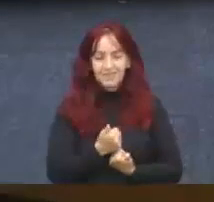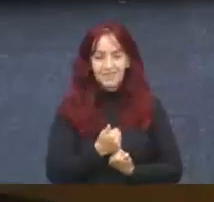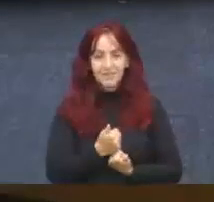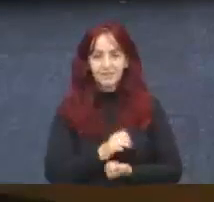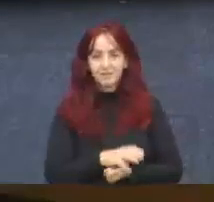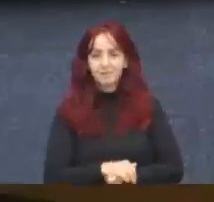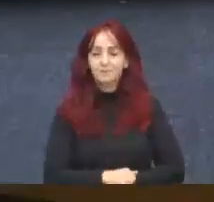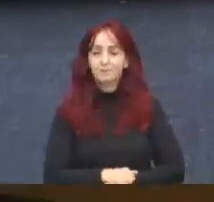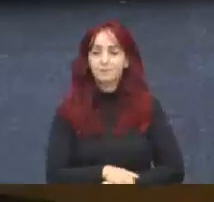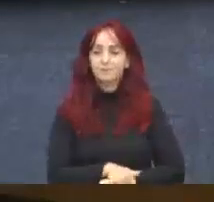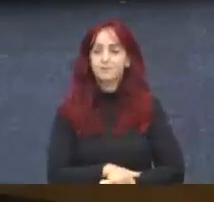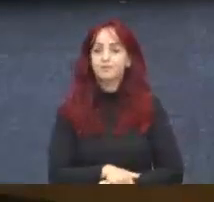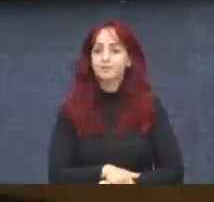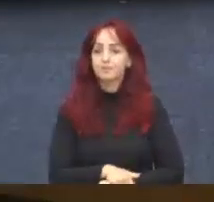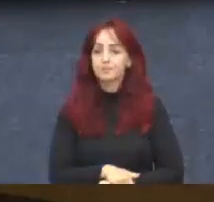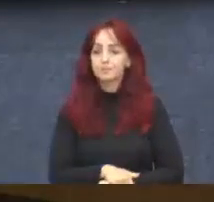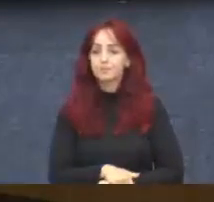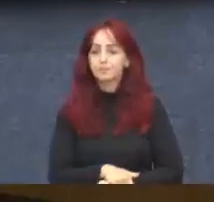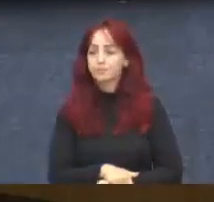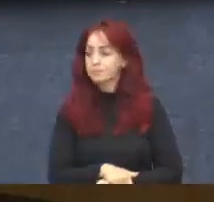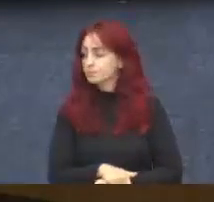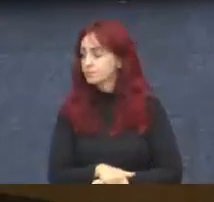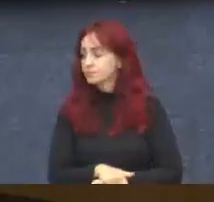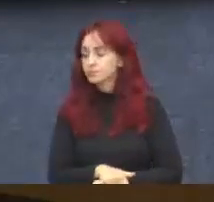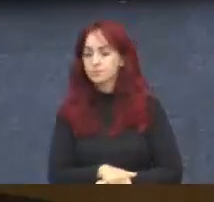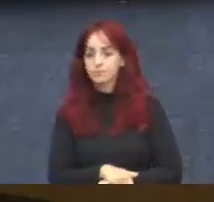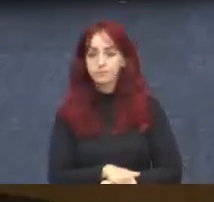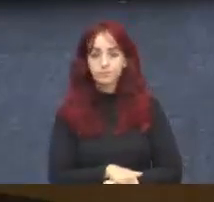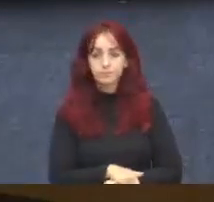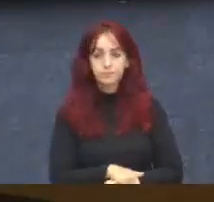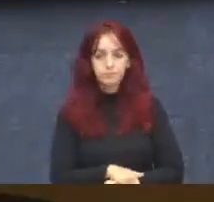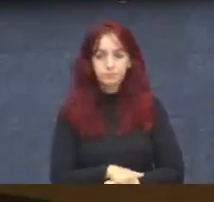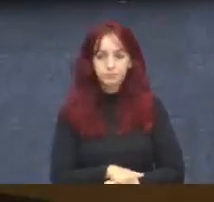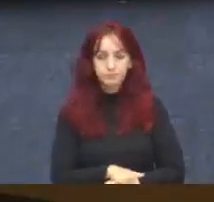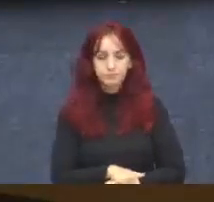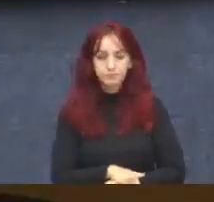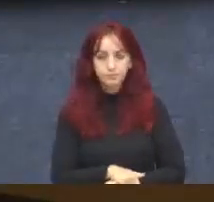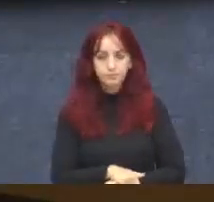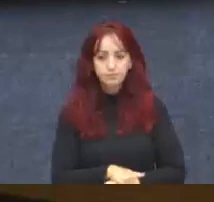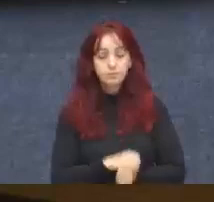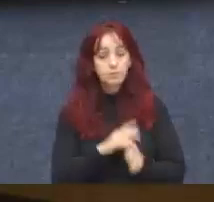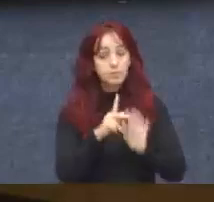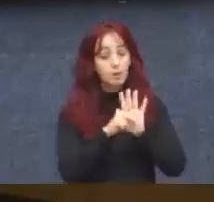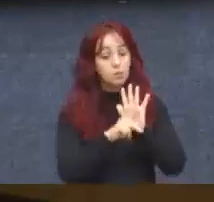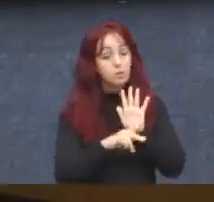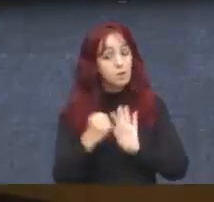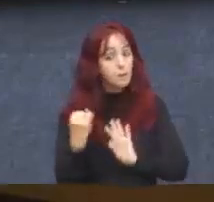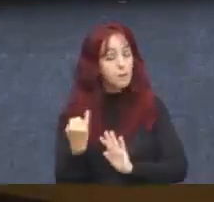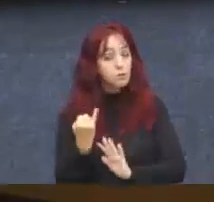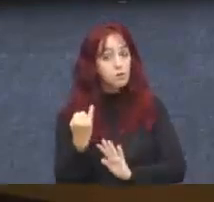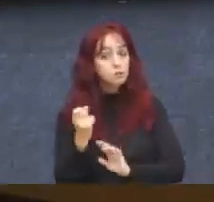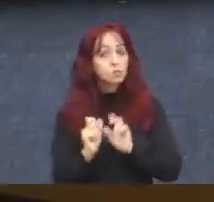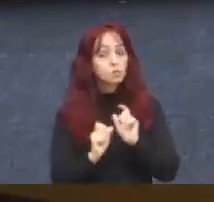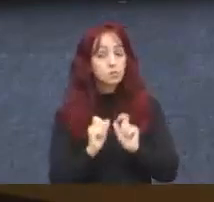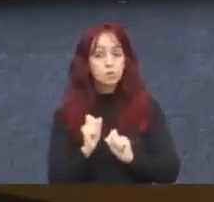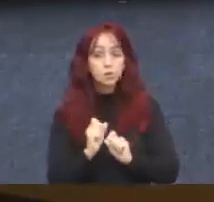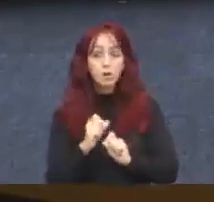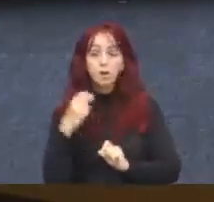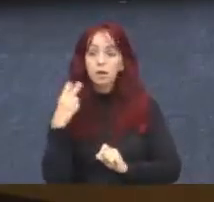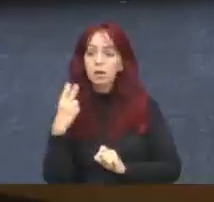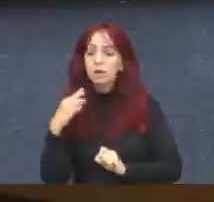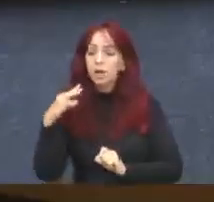filho. Seguinte, Rubão, presta atenção. Um projeto importante que o vereador